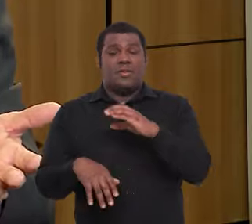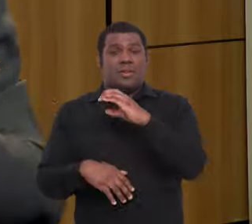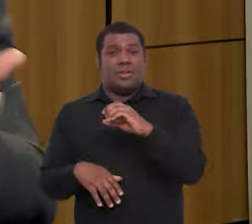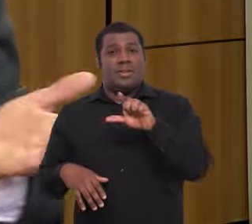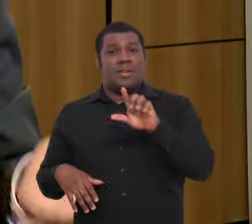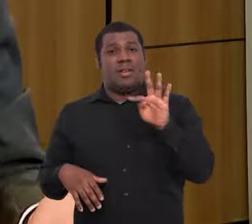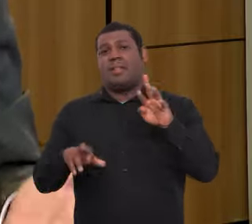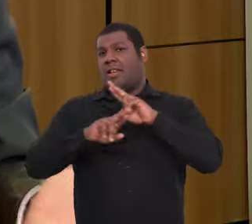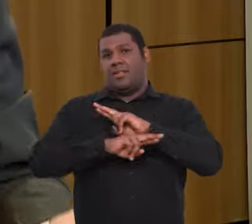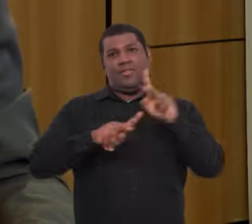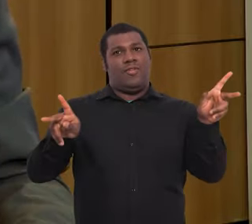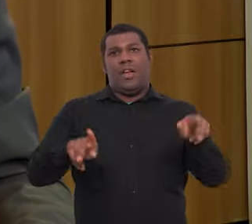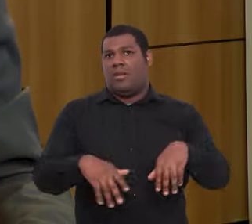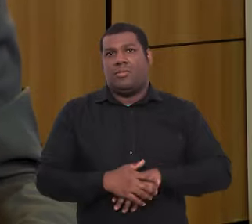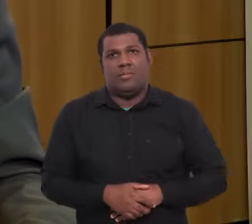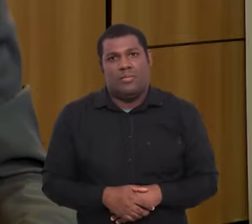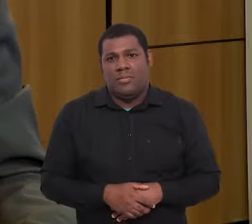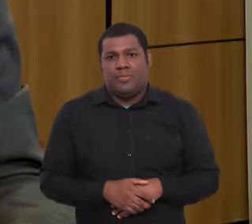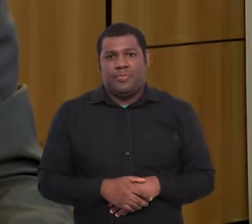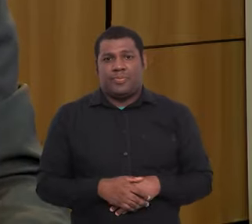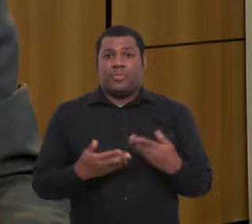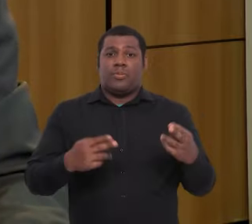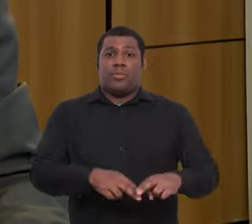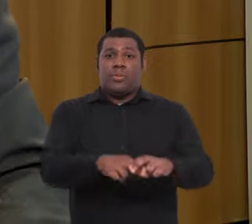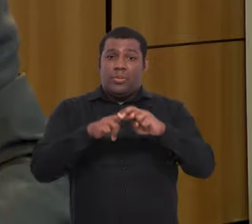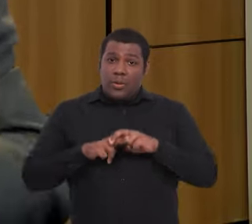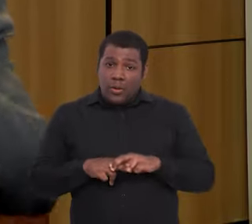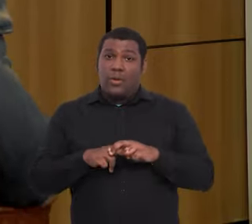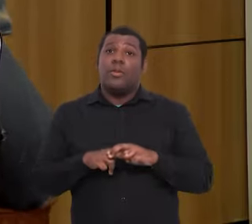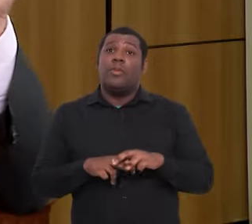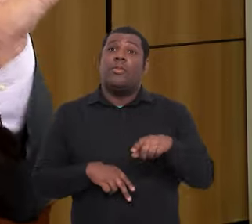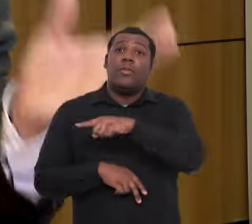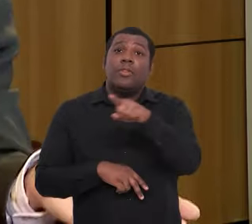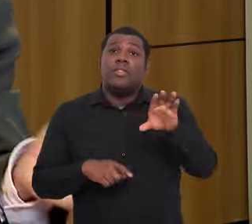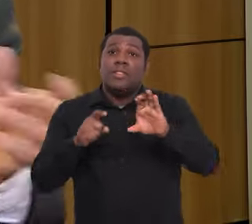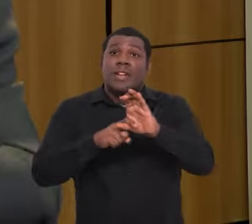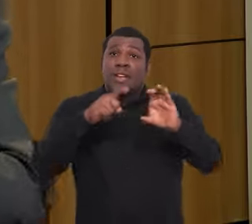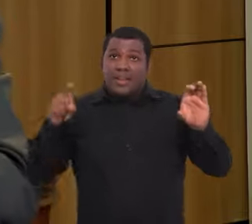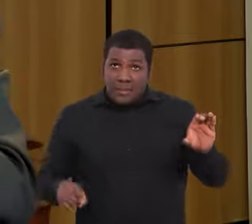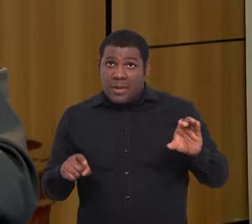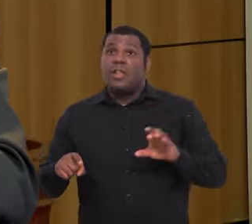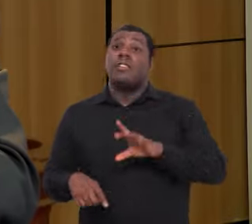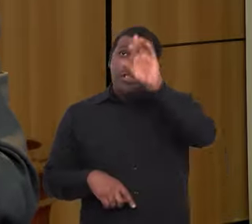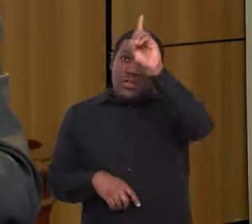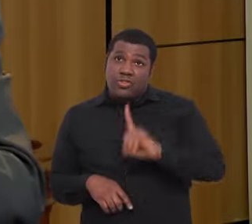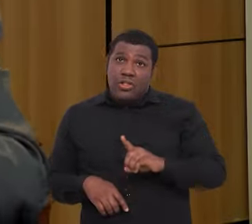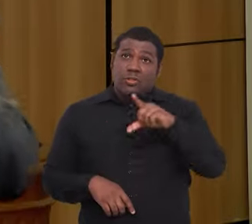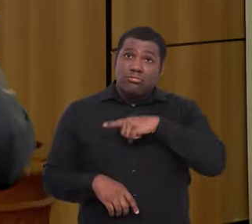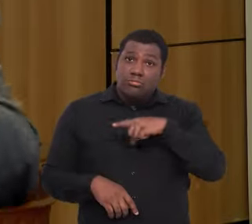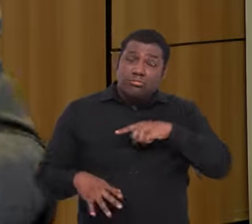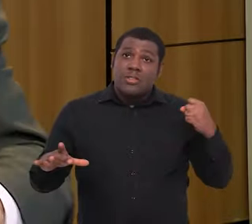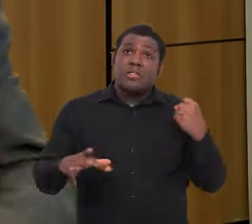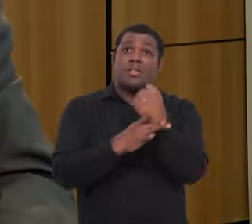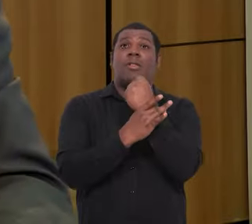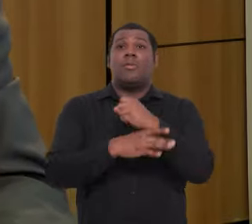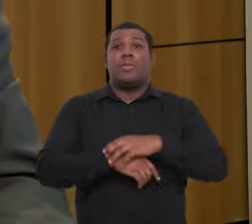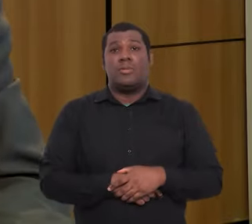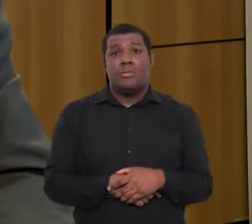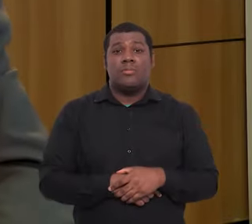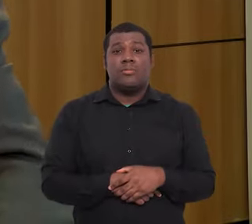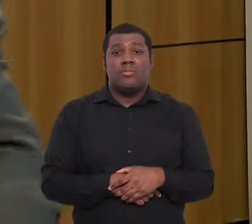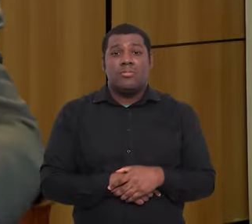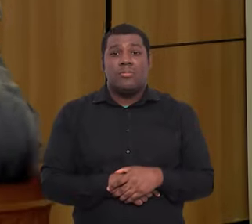CLT essa razão de não ser CLT portanto é é autônomo com direitos Ou seja a tua autonomia tá